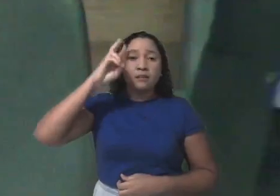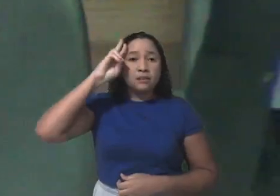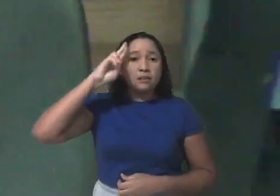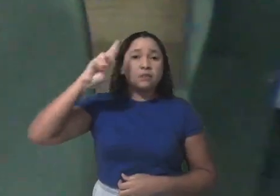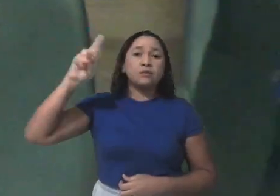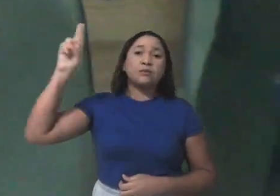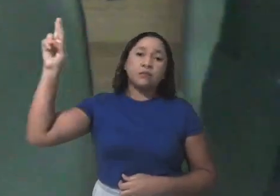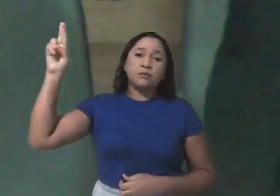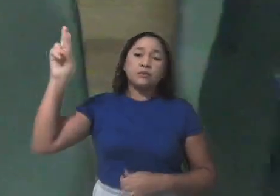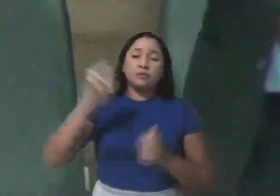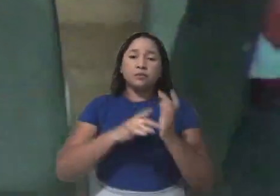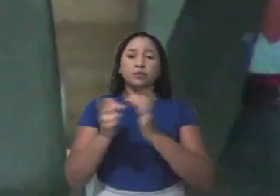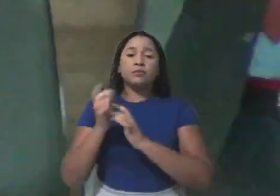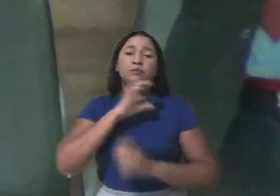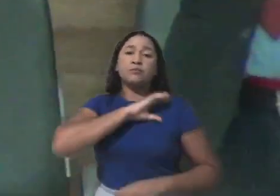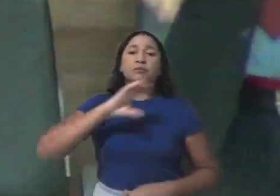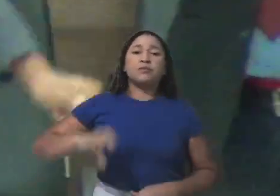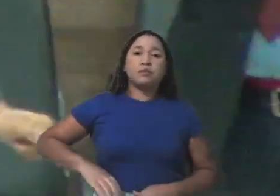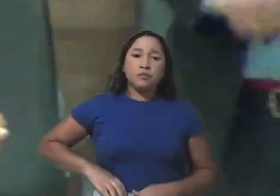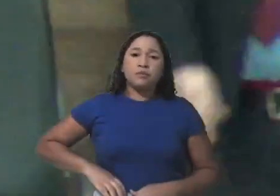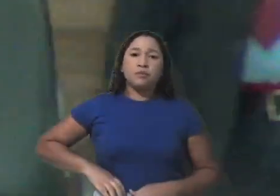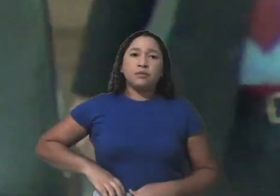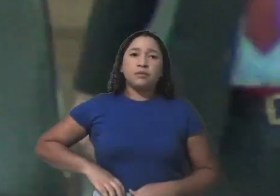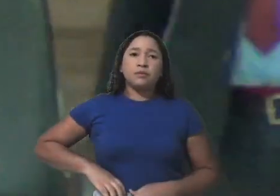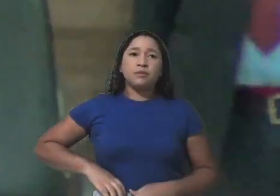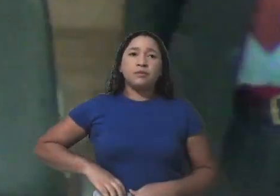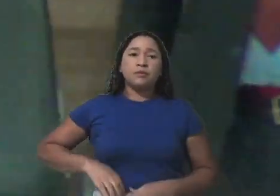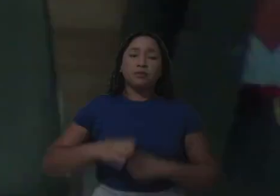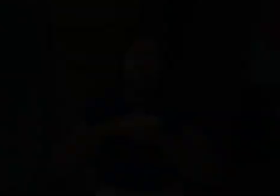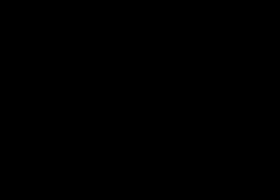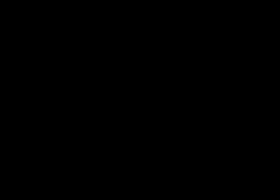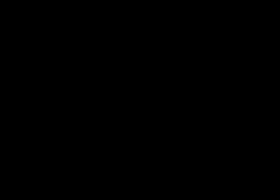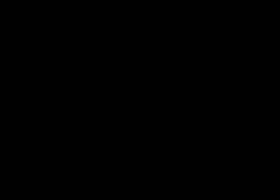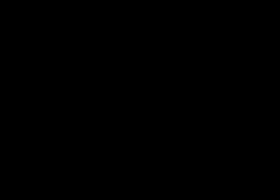com todos, e todos dizem amém.